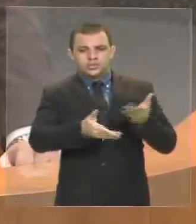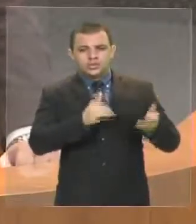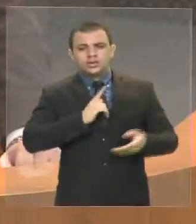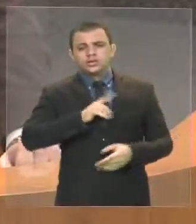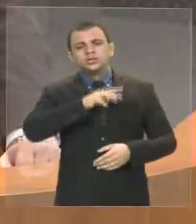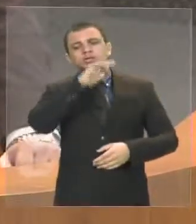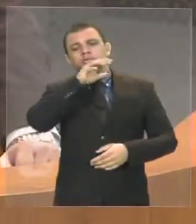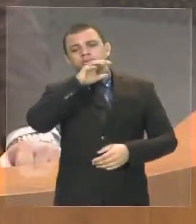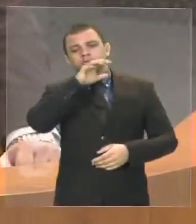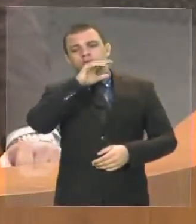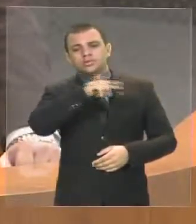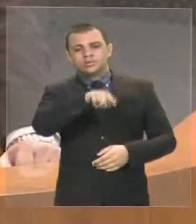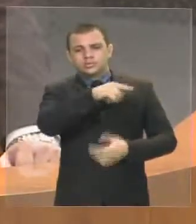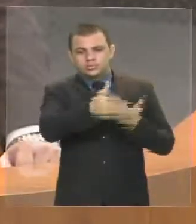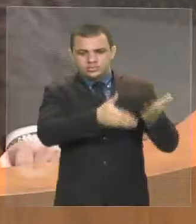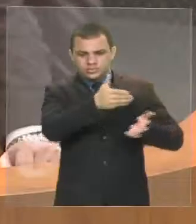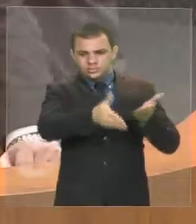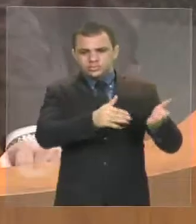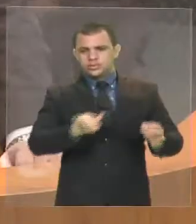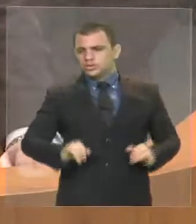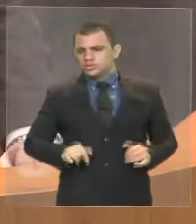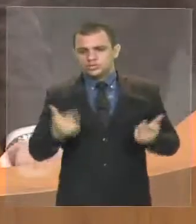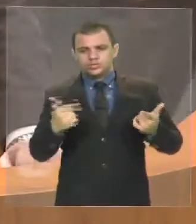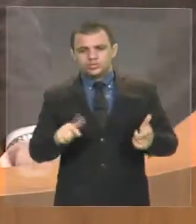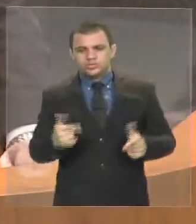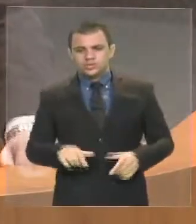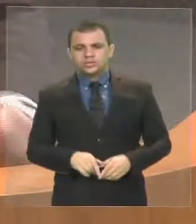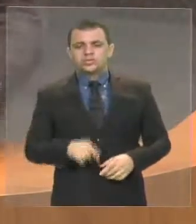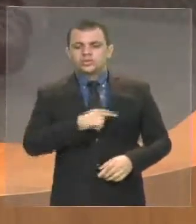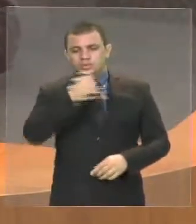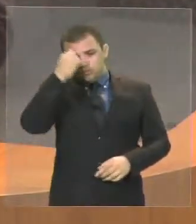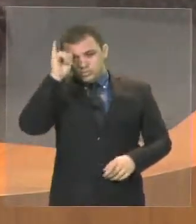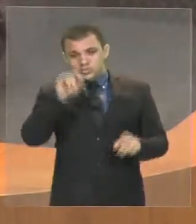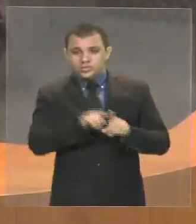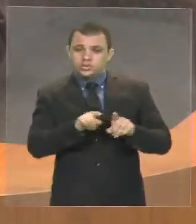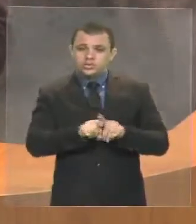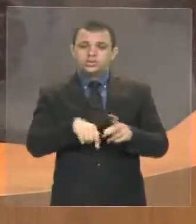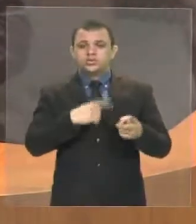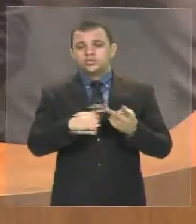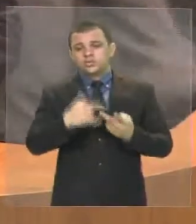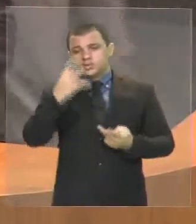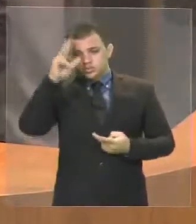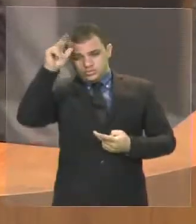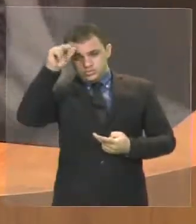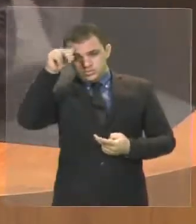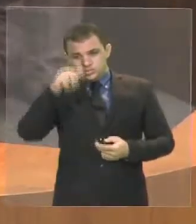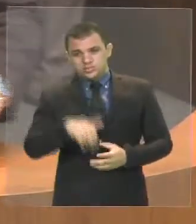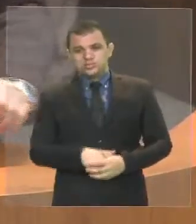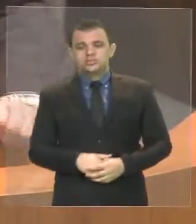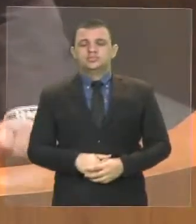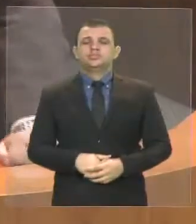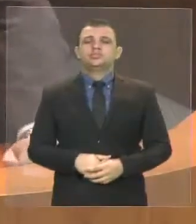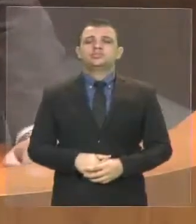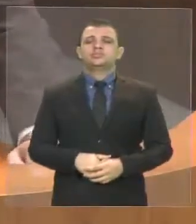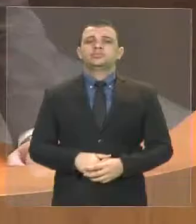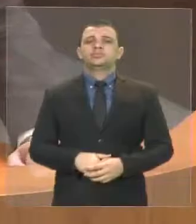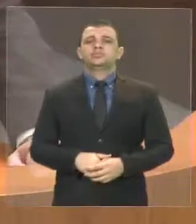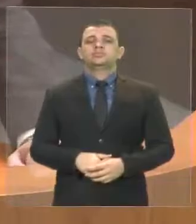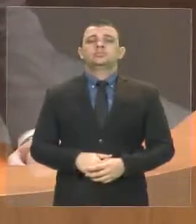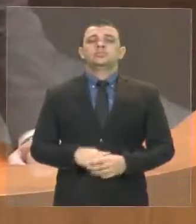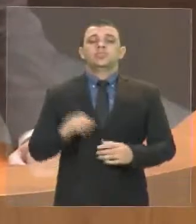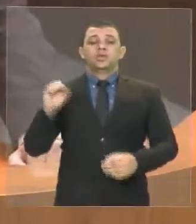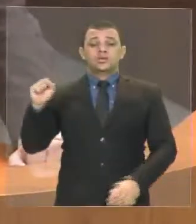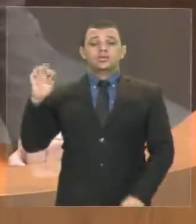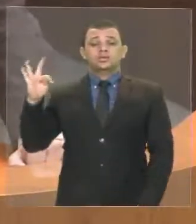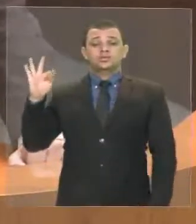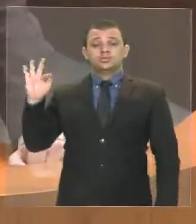é dispensado aos animais participantes, tanto o boi como o cavalo. O Supremo Tribunal Federal, senhor